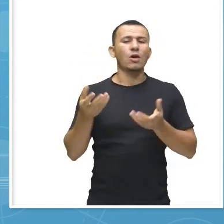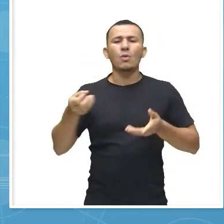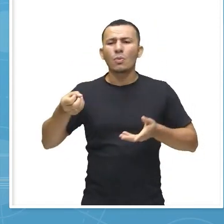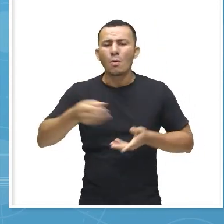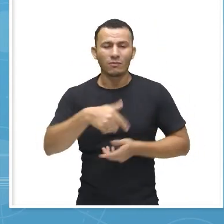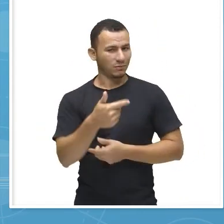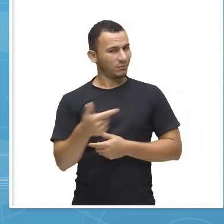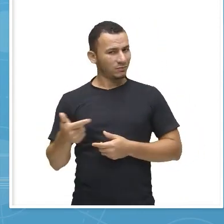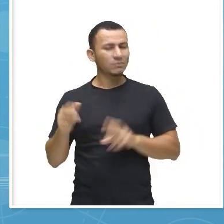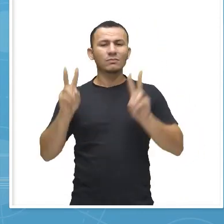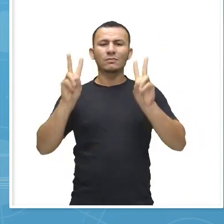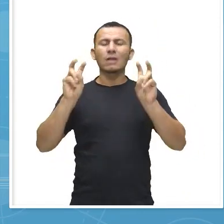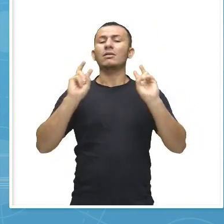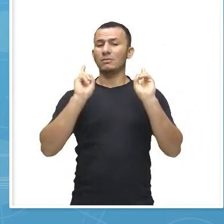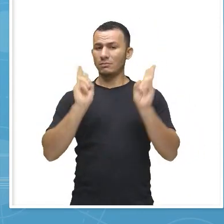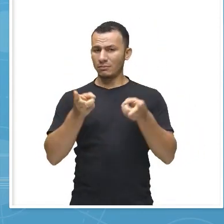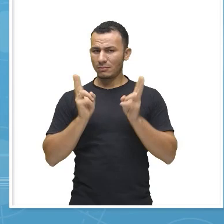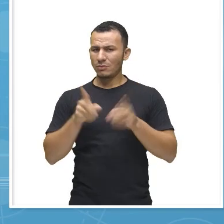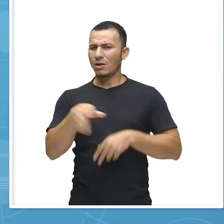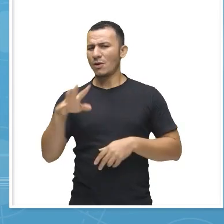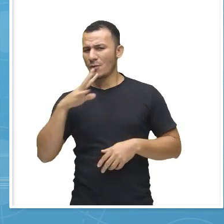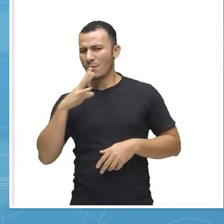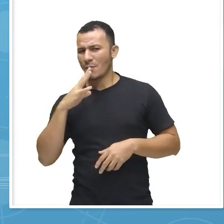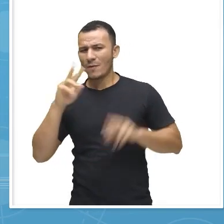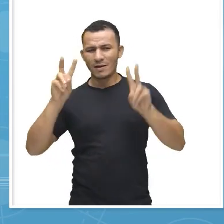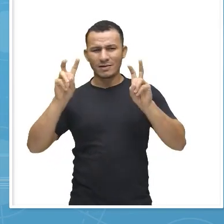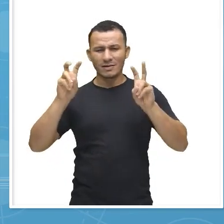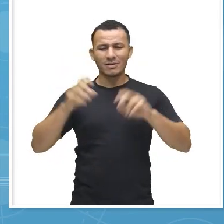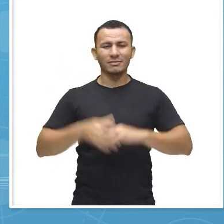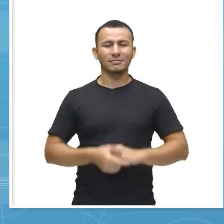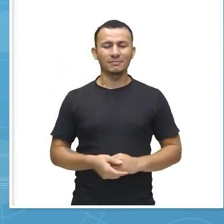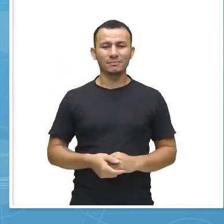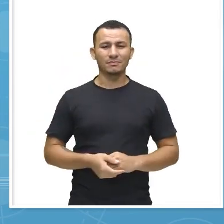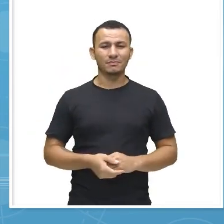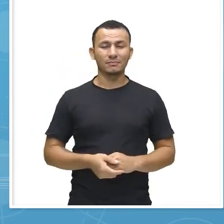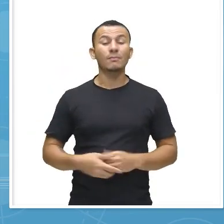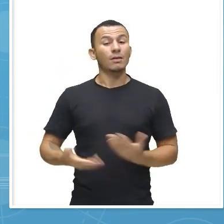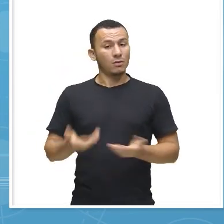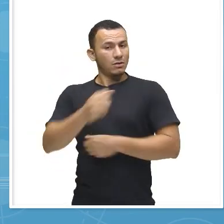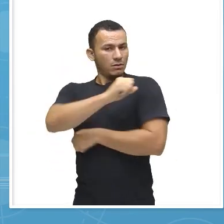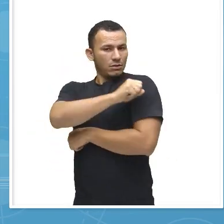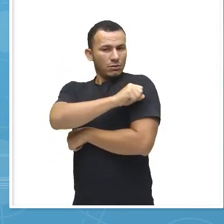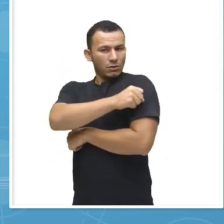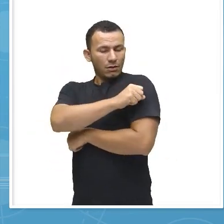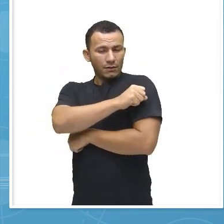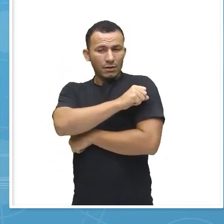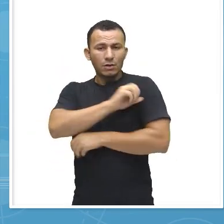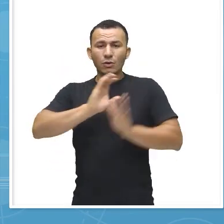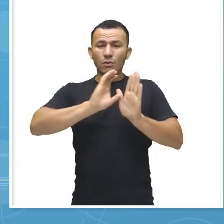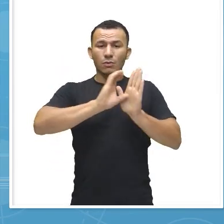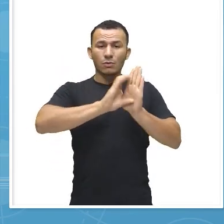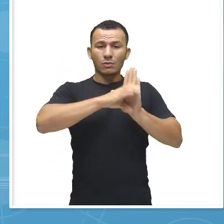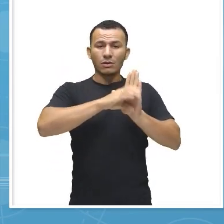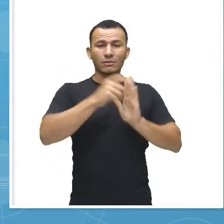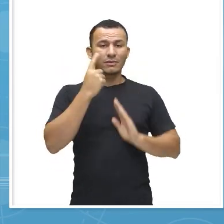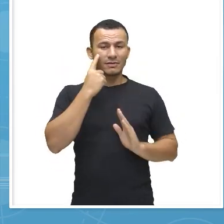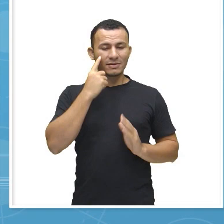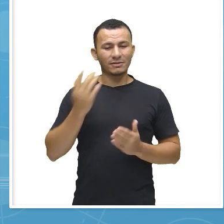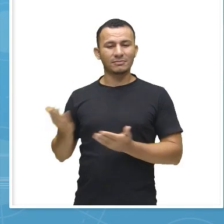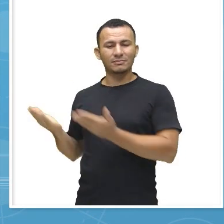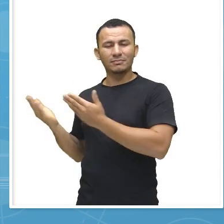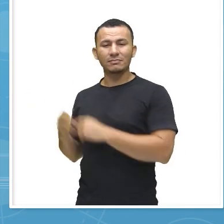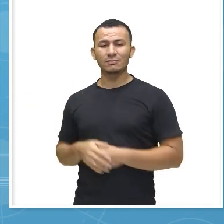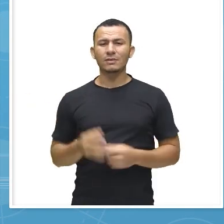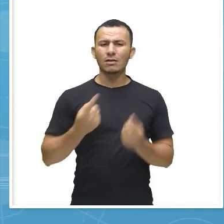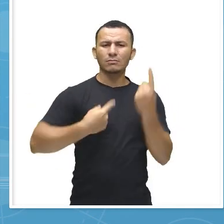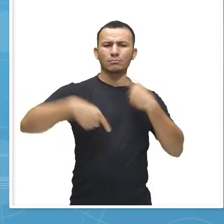novo, nada que vocês desconheçam. Então, agora nós vamos para o nosso 8º ano, que o conteúdo é, vamos relembrar?